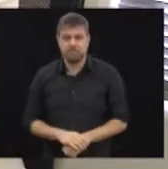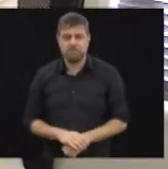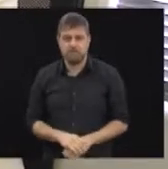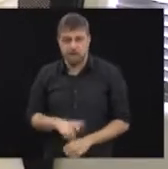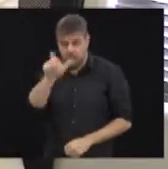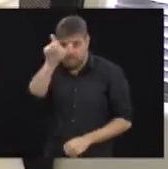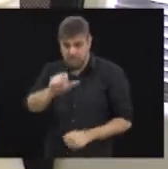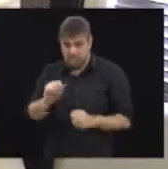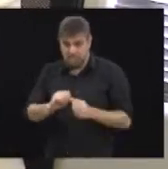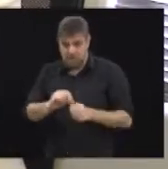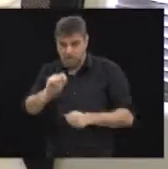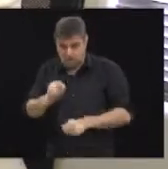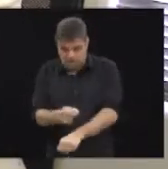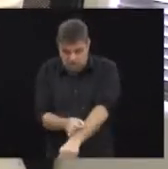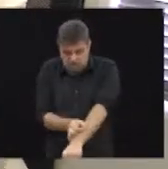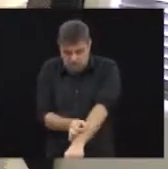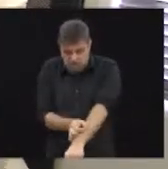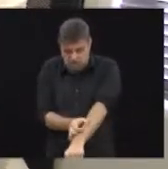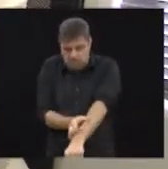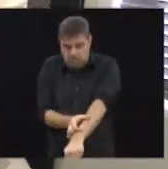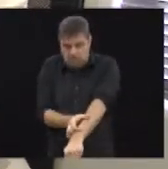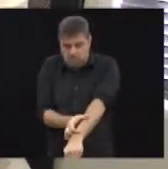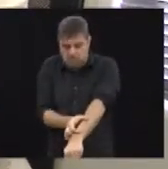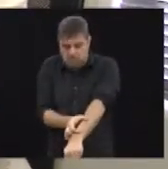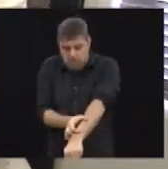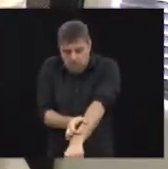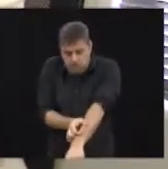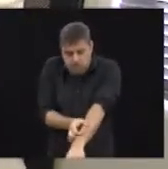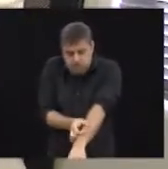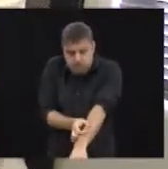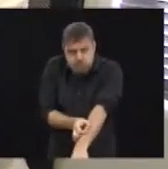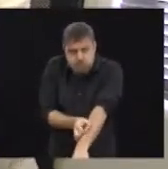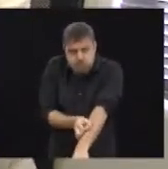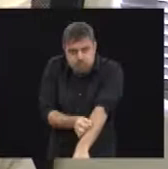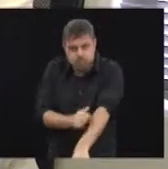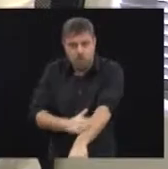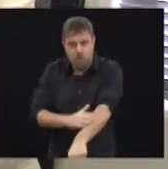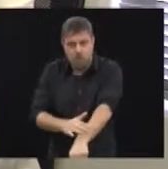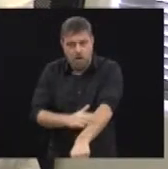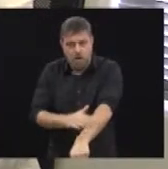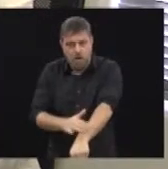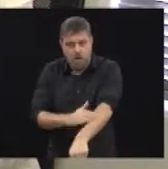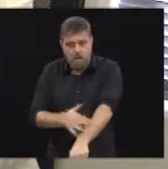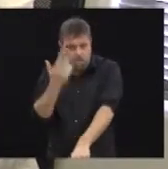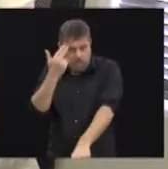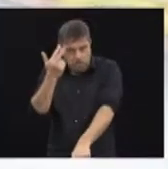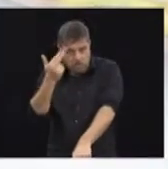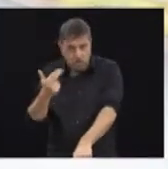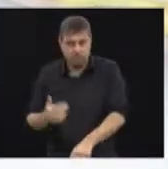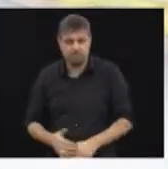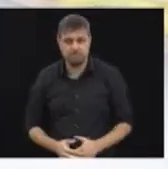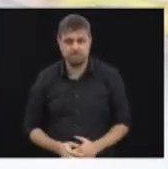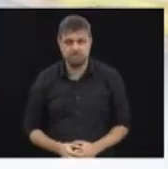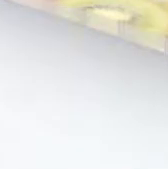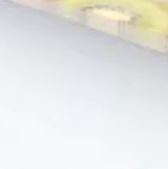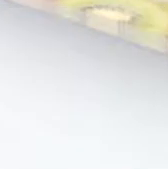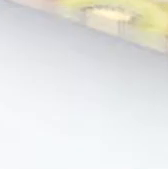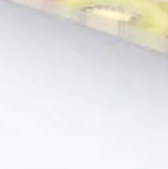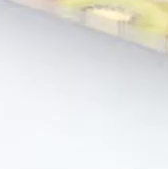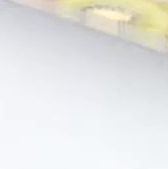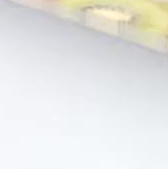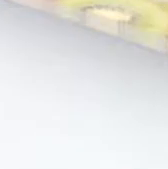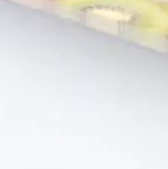aí você vai fazer com que aquele brotinho vingue e comece a produzir pigmento de novo.